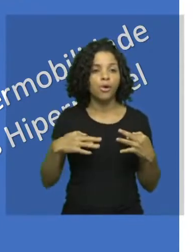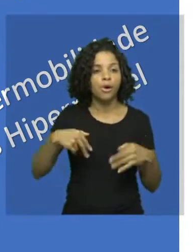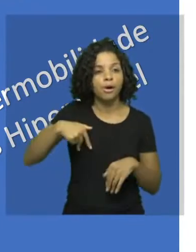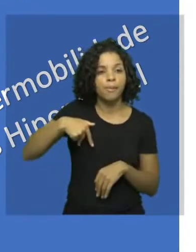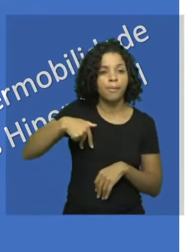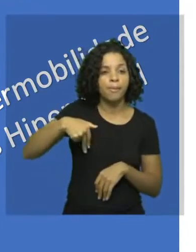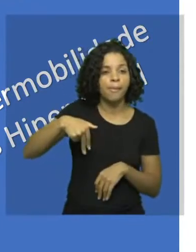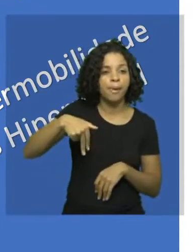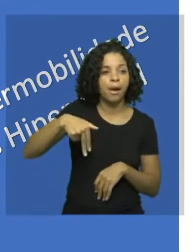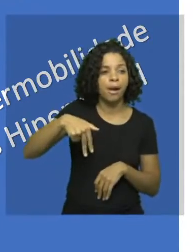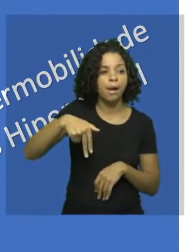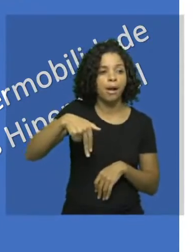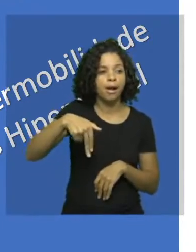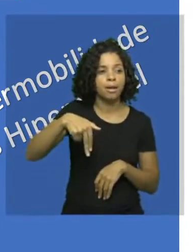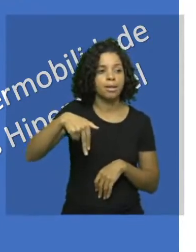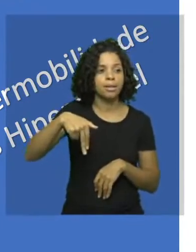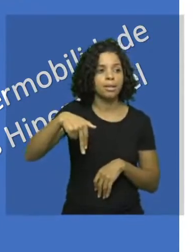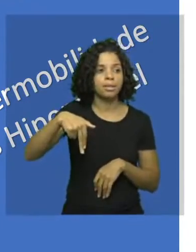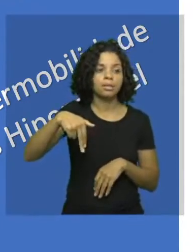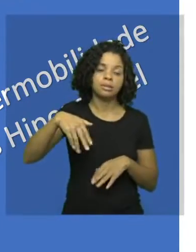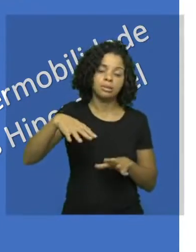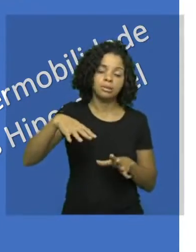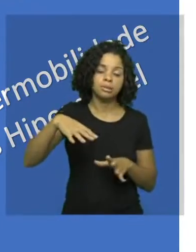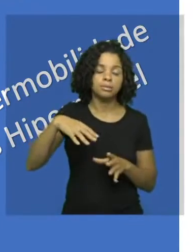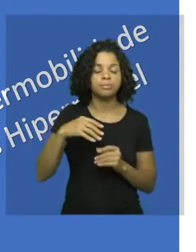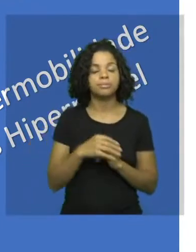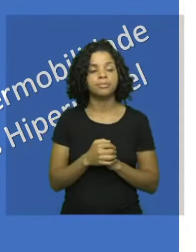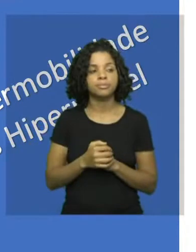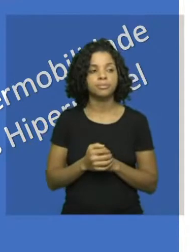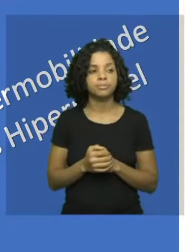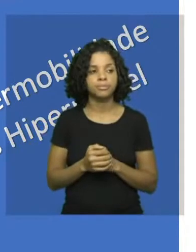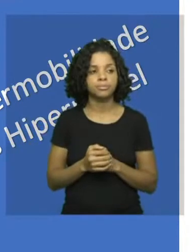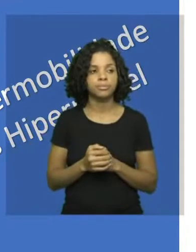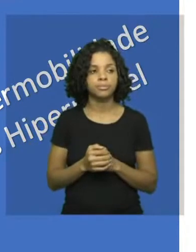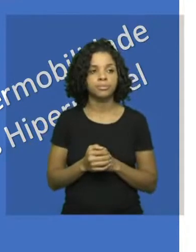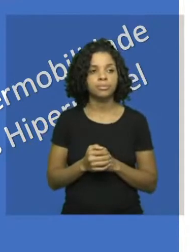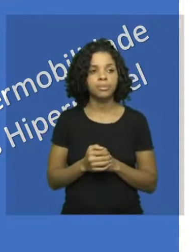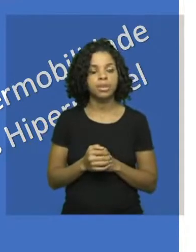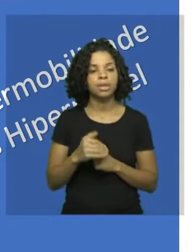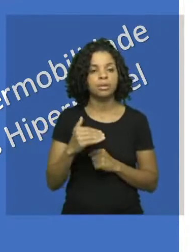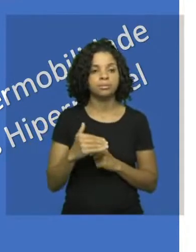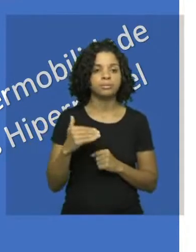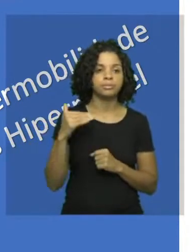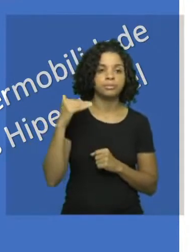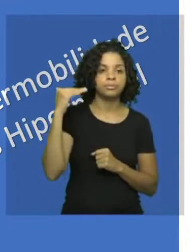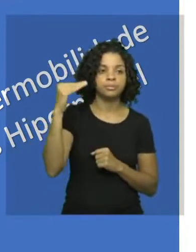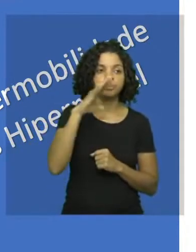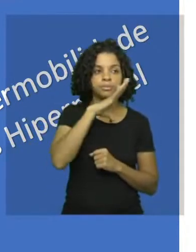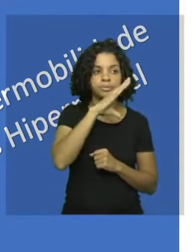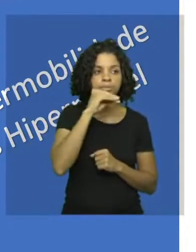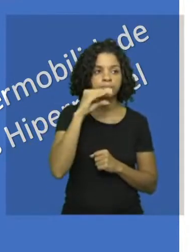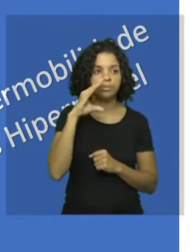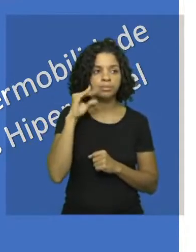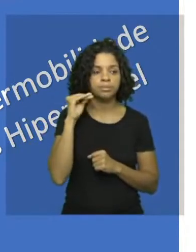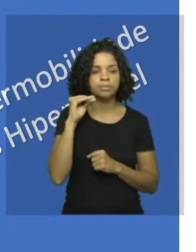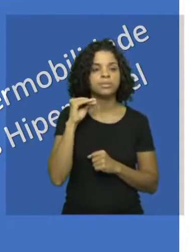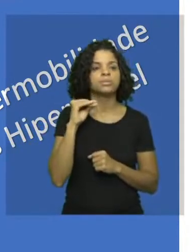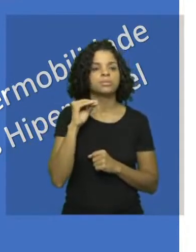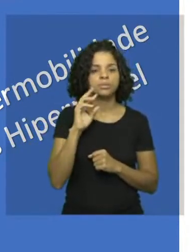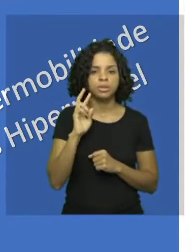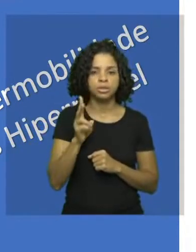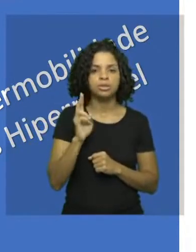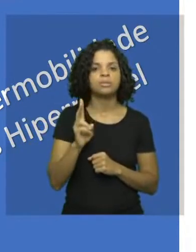até erroneamente como dor de crescimento. Com a puberdade, os deslocamentos articulares podem